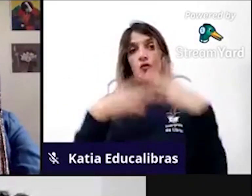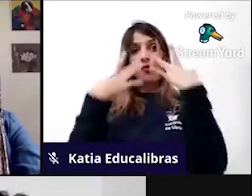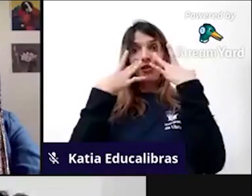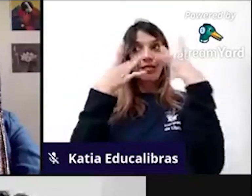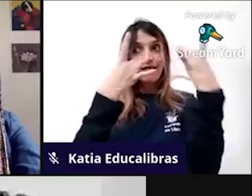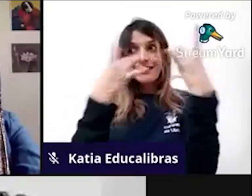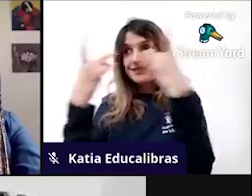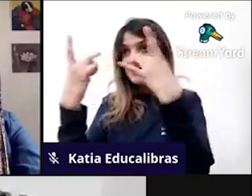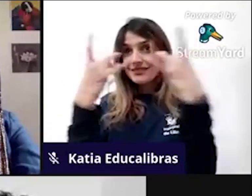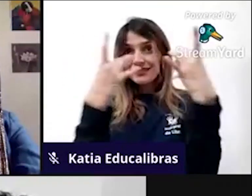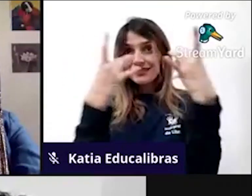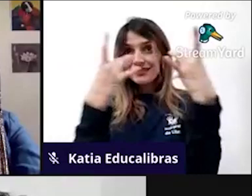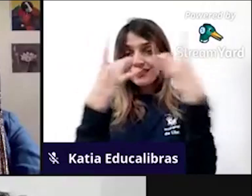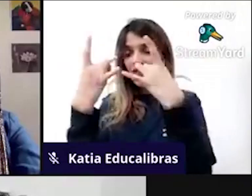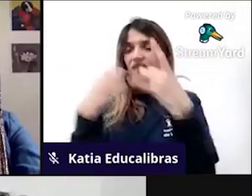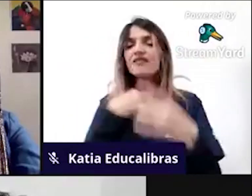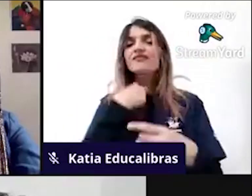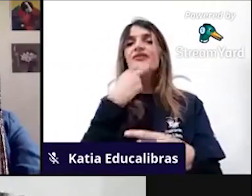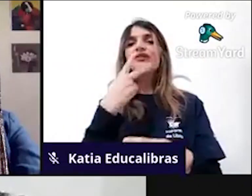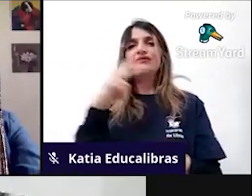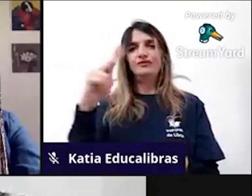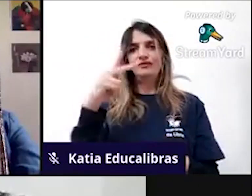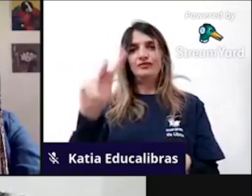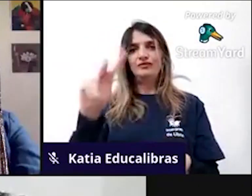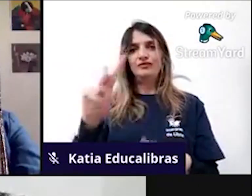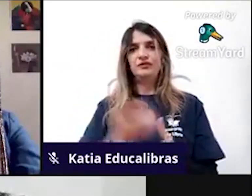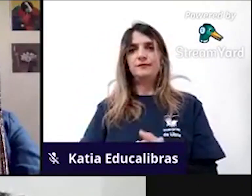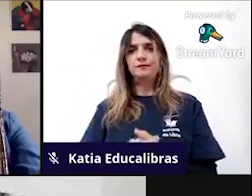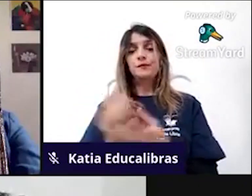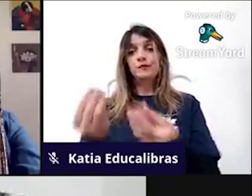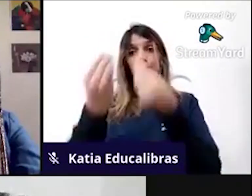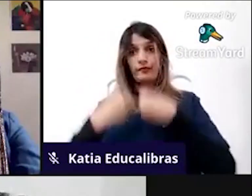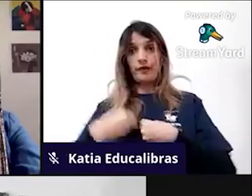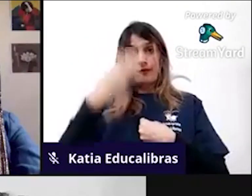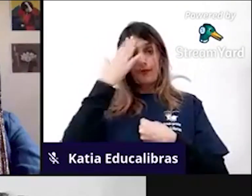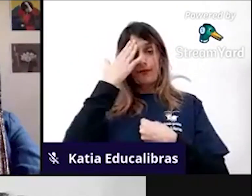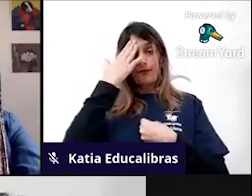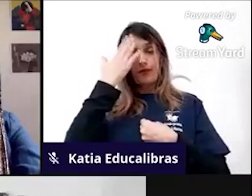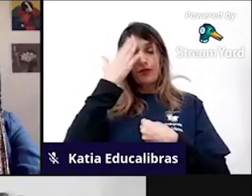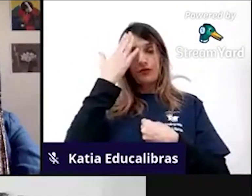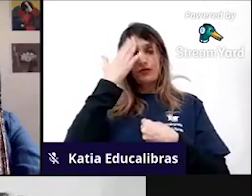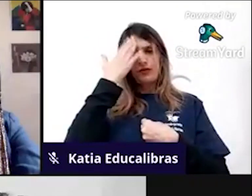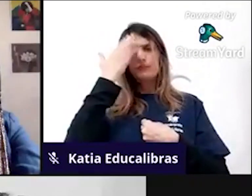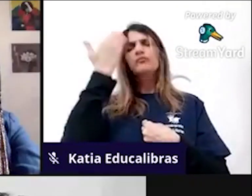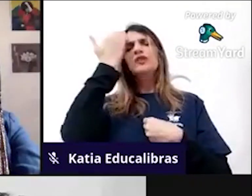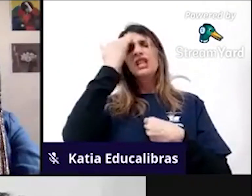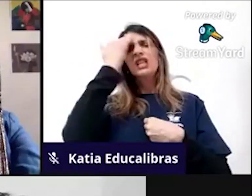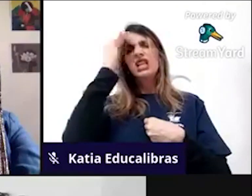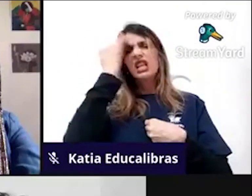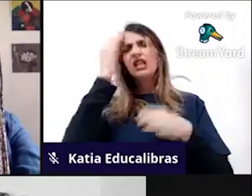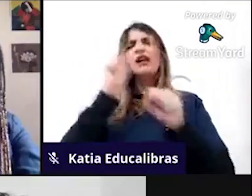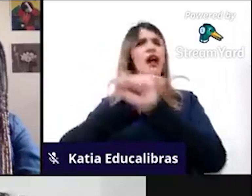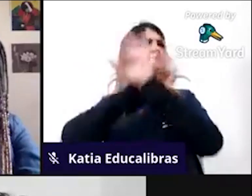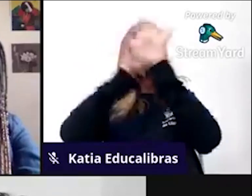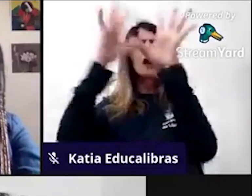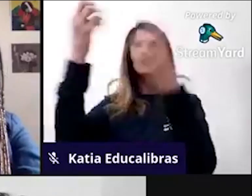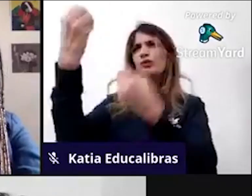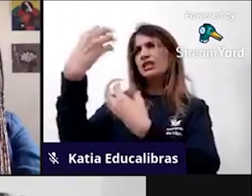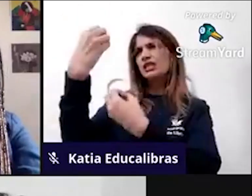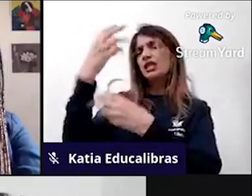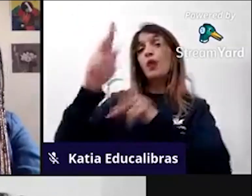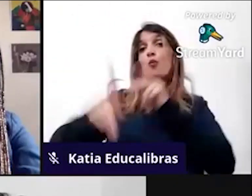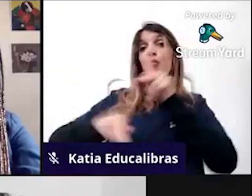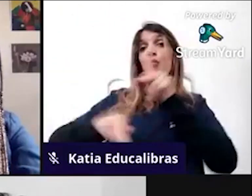voz. Dá-me sabedoria para que eu possa compreender tudo o que ensinaste ao meu povo e